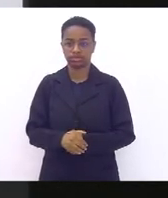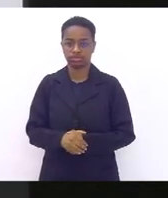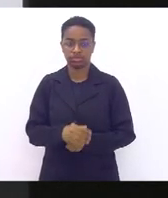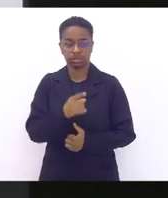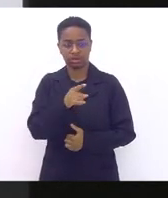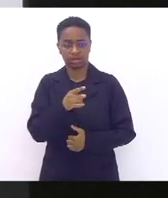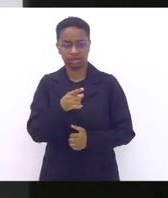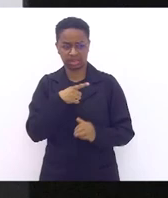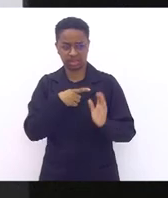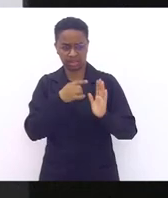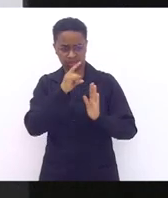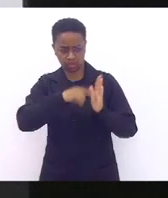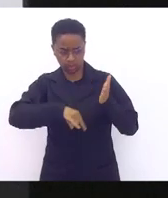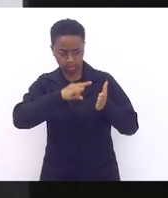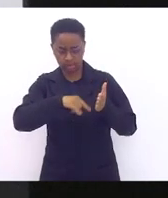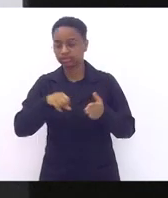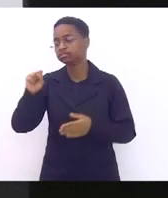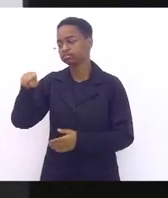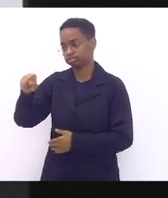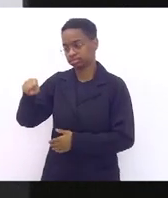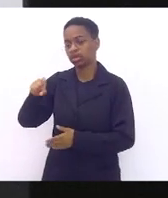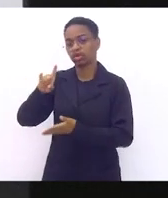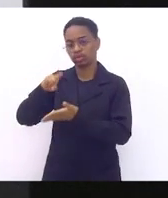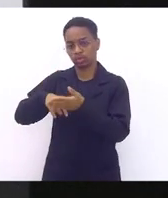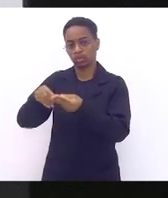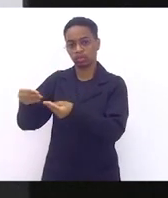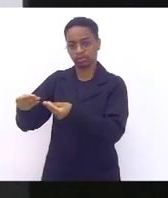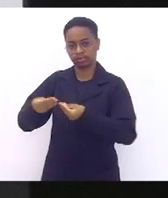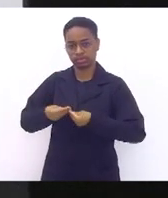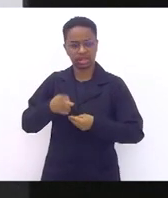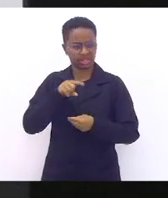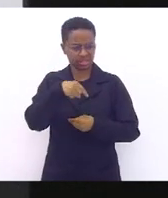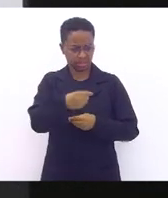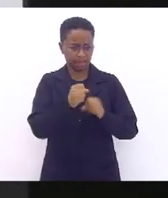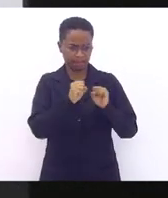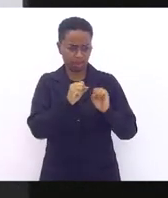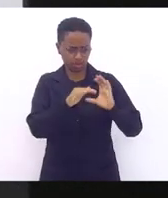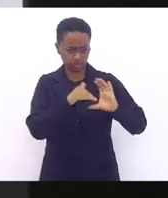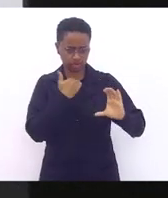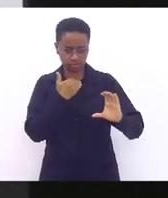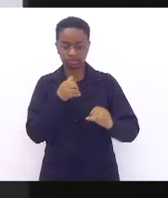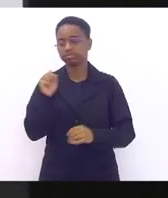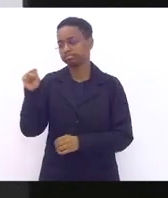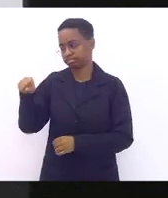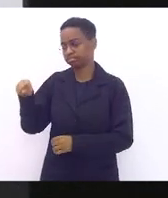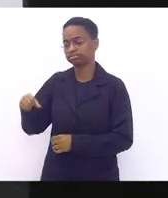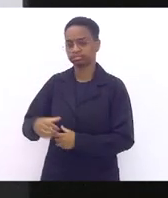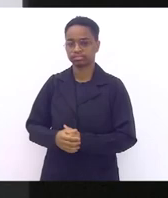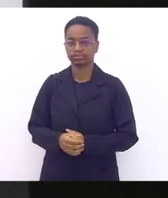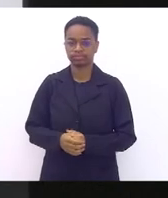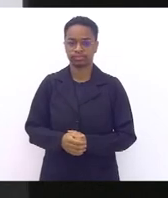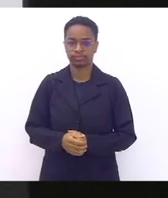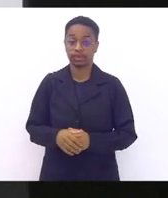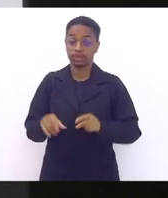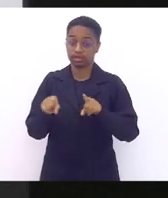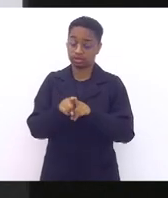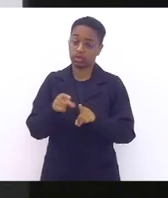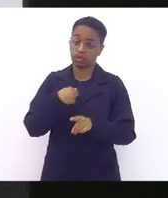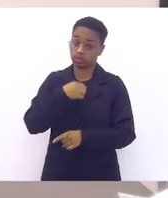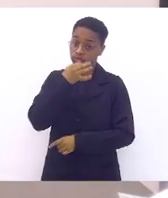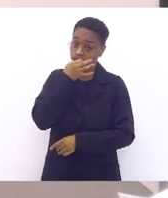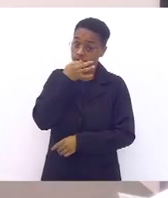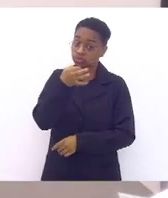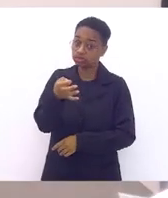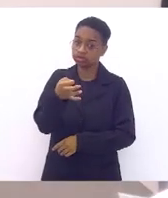foi por escrito? Foi um documento encaminhado para... O senhor depois podia passar para mim? Sim, sim. Até eu sugiro, né, a